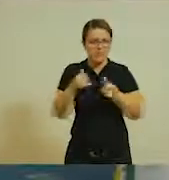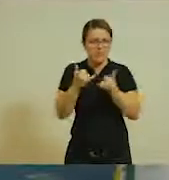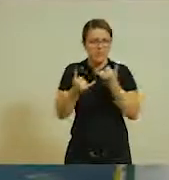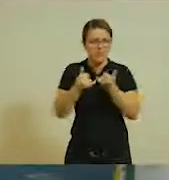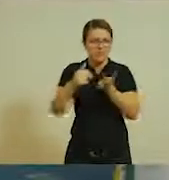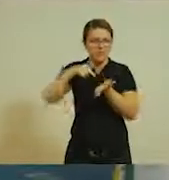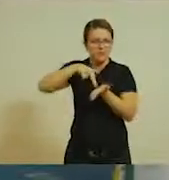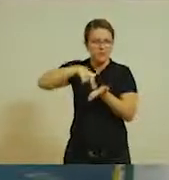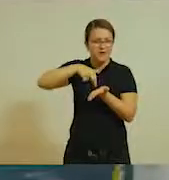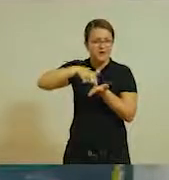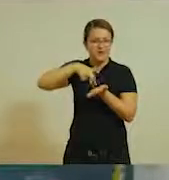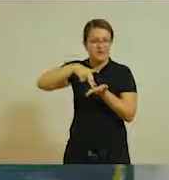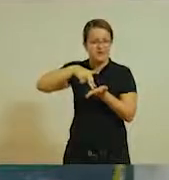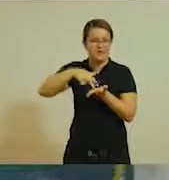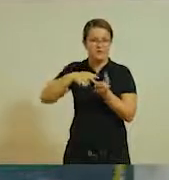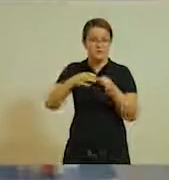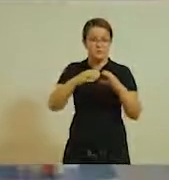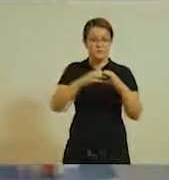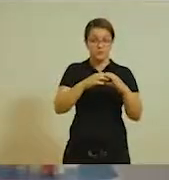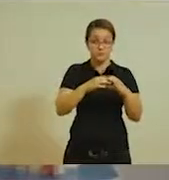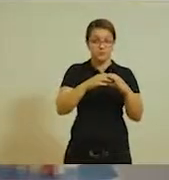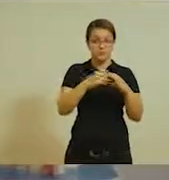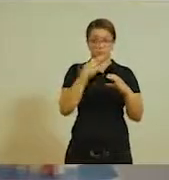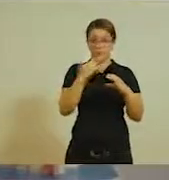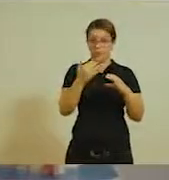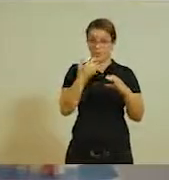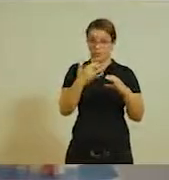ó, eu fiz alguns cartões coloridos.